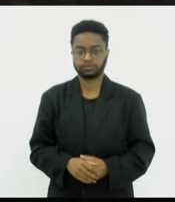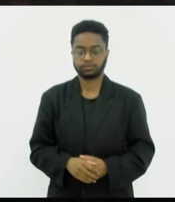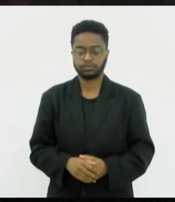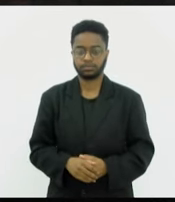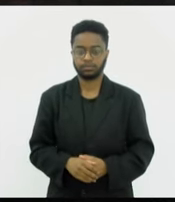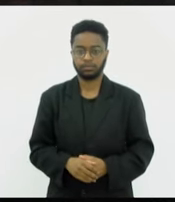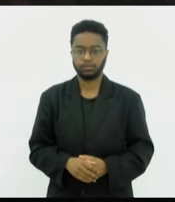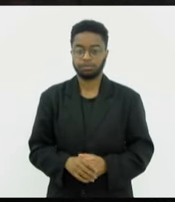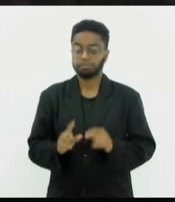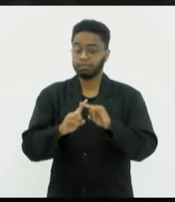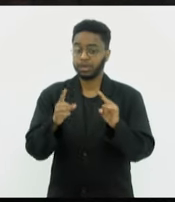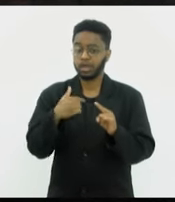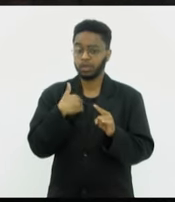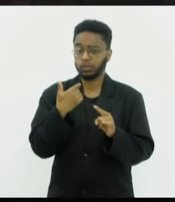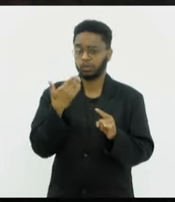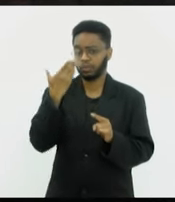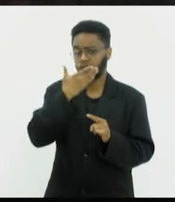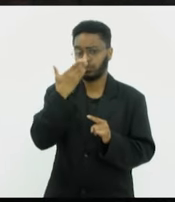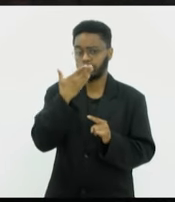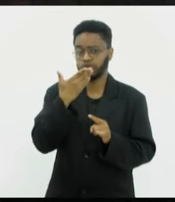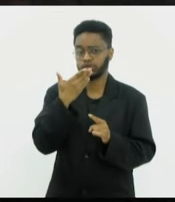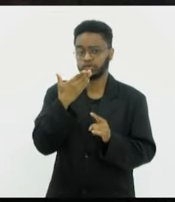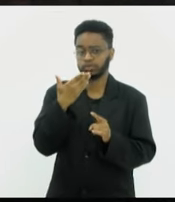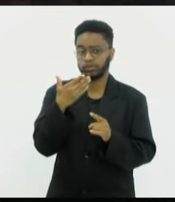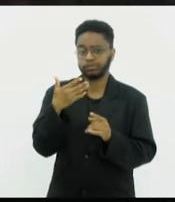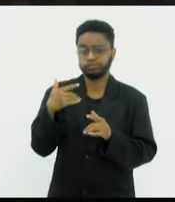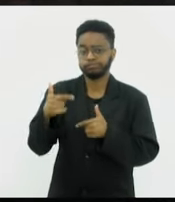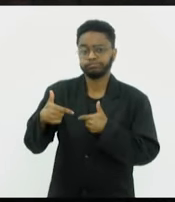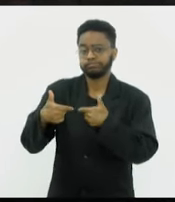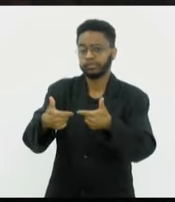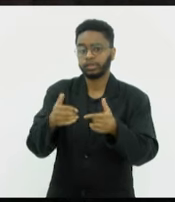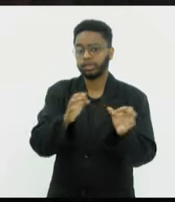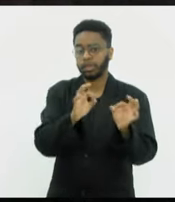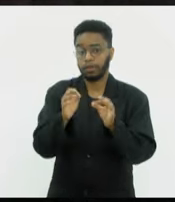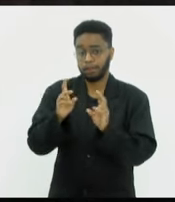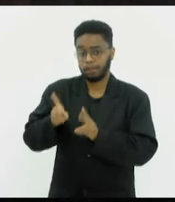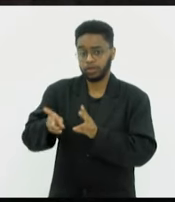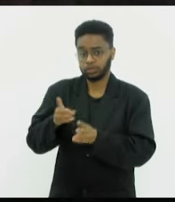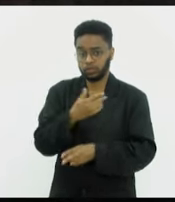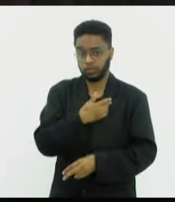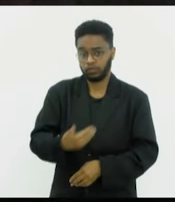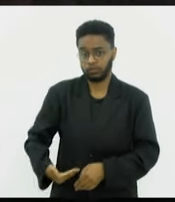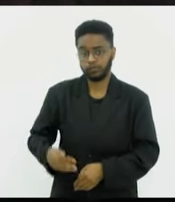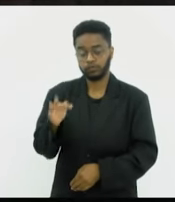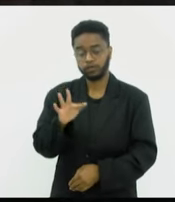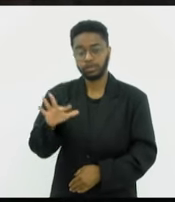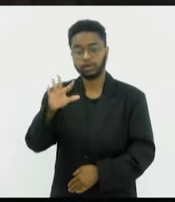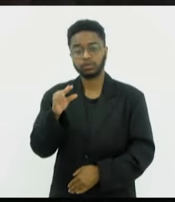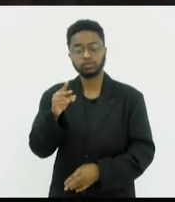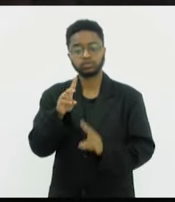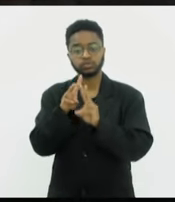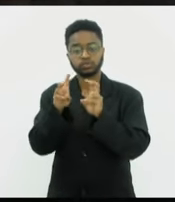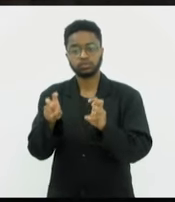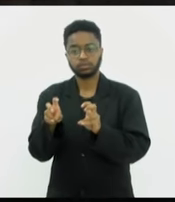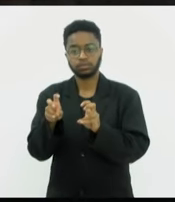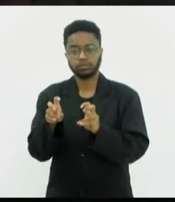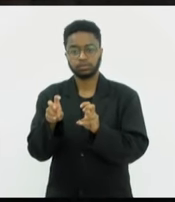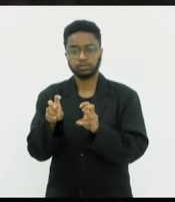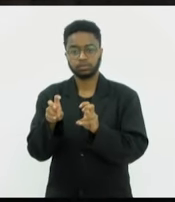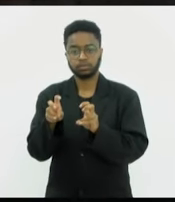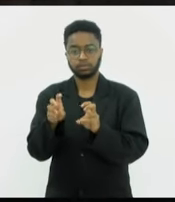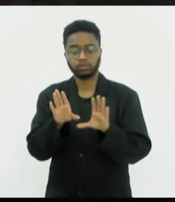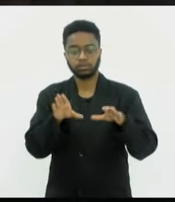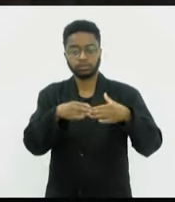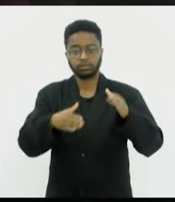Agora, eu não vejo nenhuma efetividade no combate desse mesmo governo federal a se tratar das